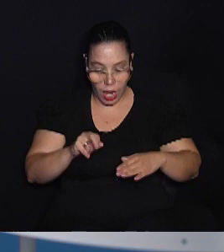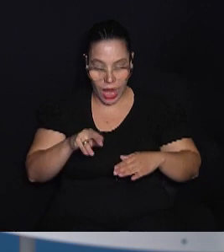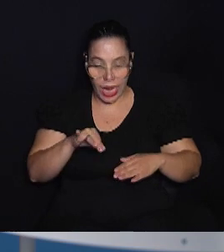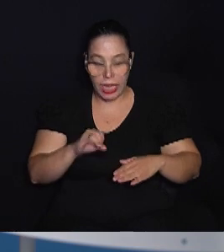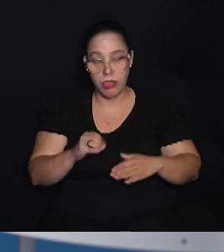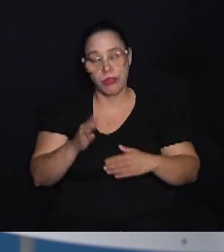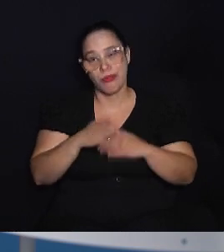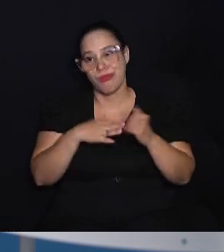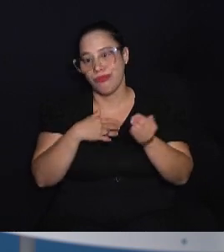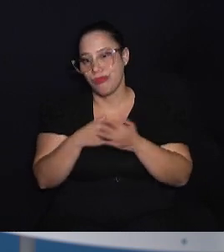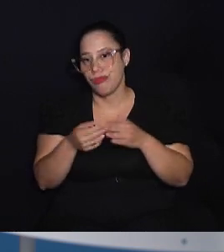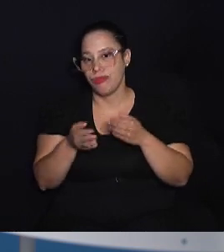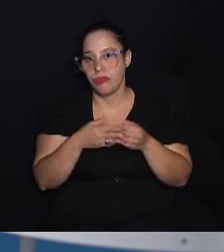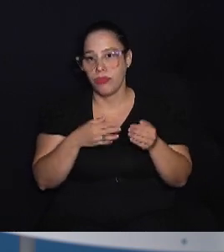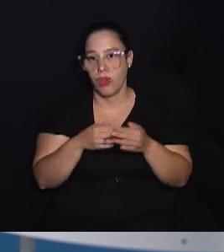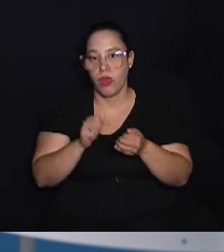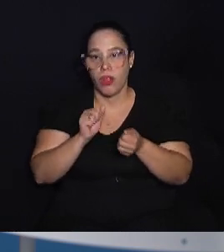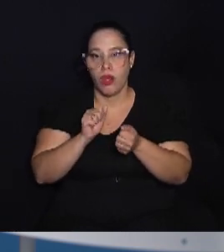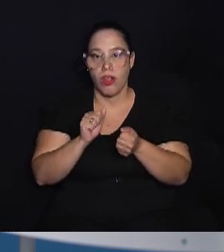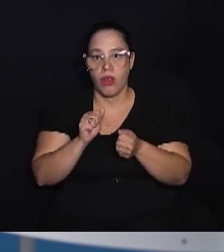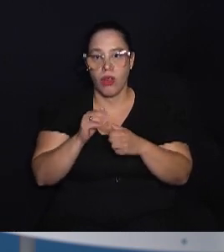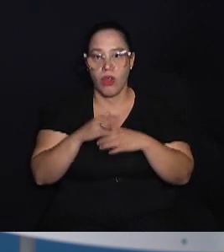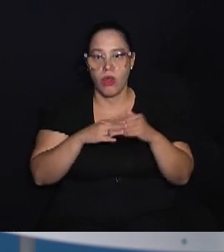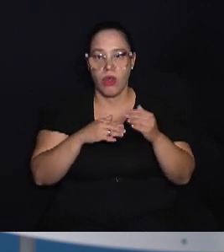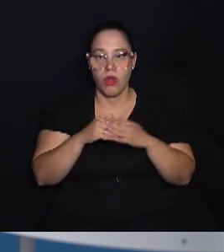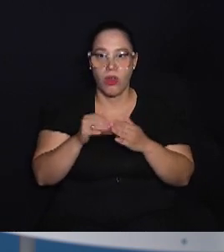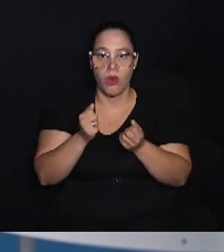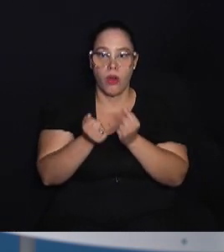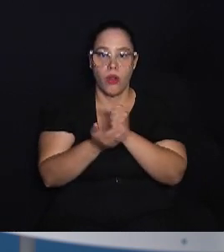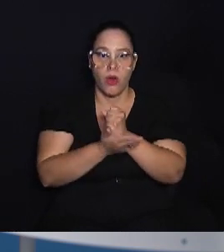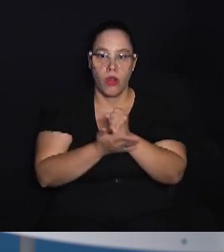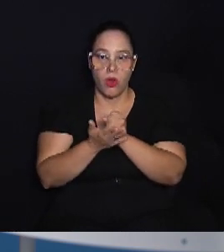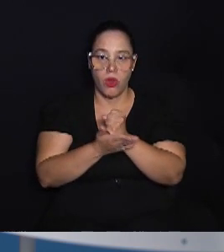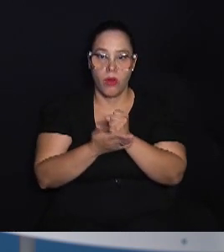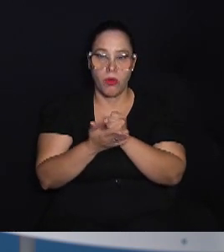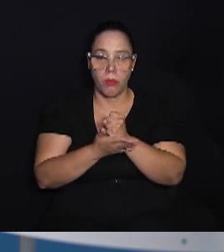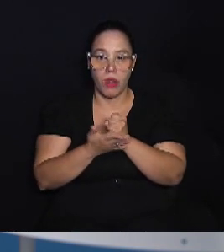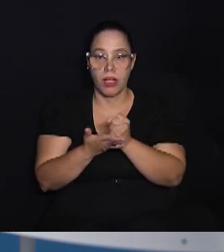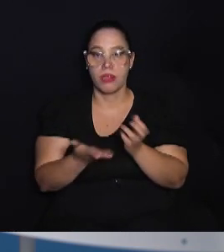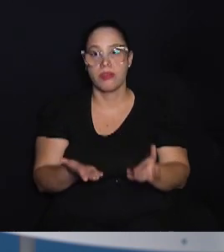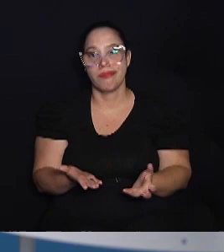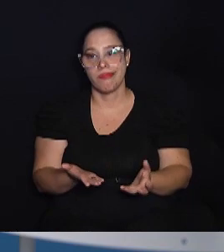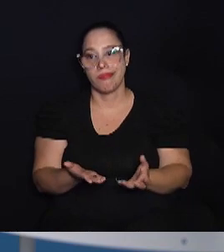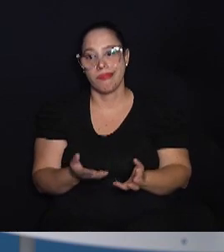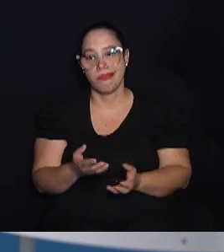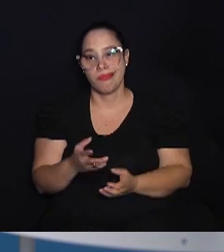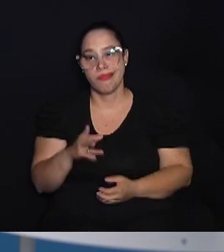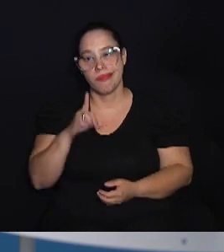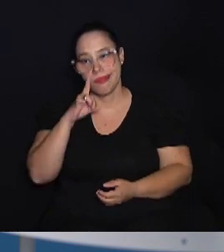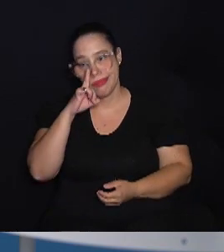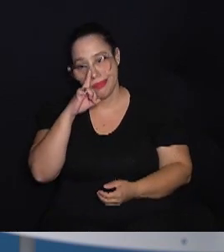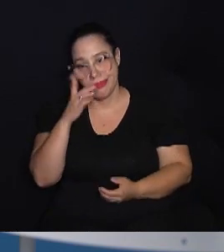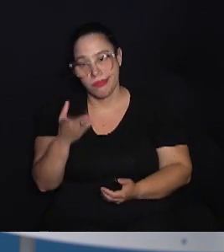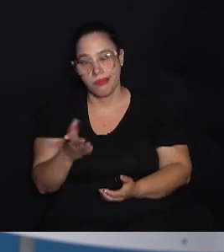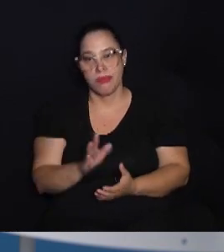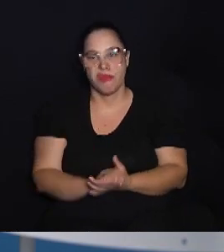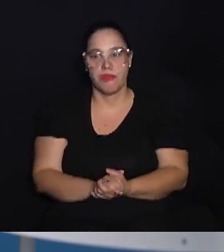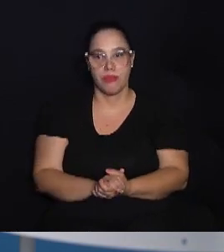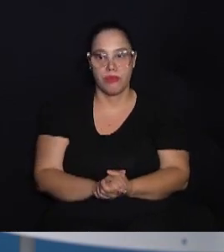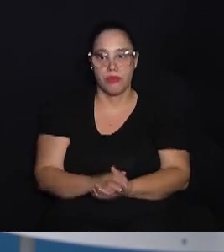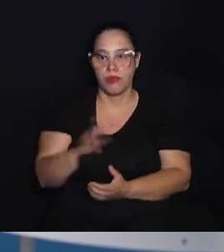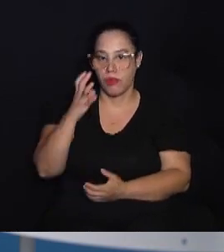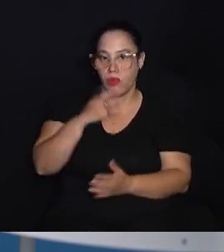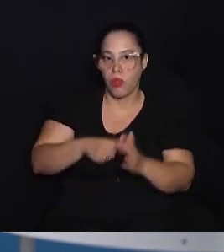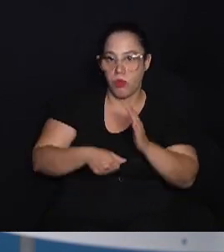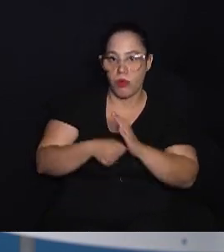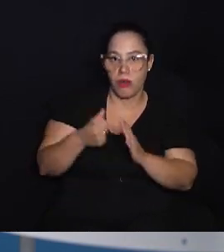enfim, todo o tratamento de base para um paciente com Alzheimer. Então, isso é muito sério. Ele é caracterizado, pelo primeiro